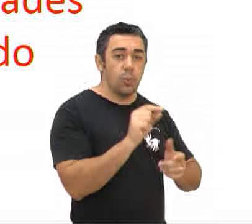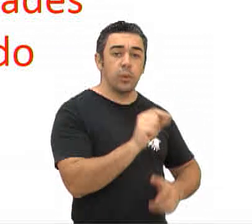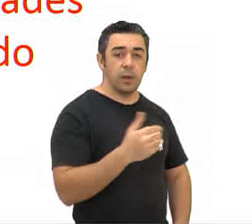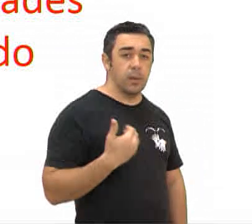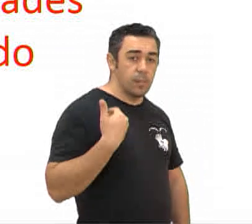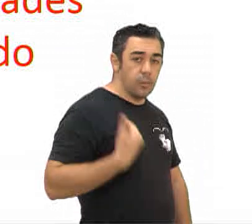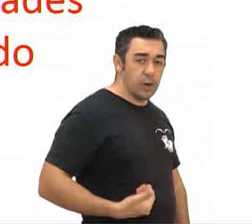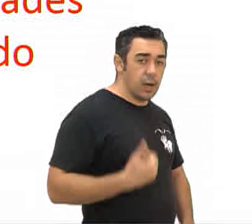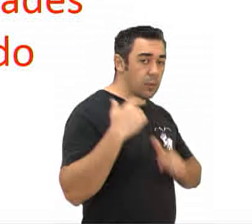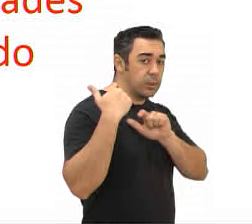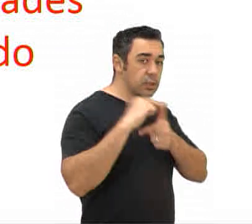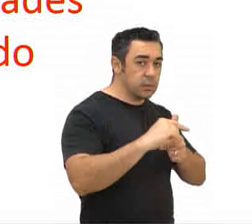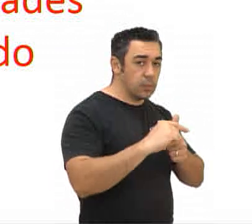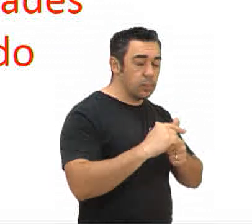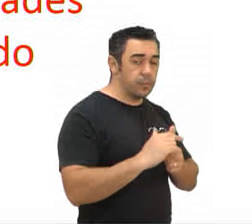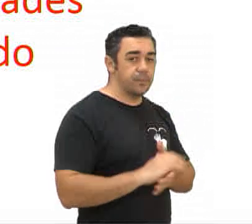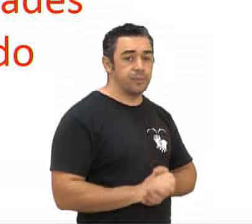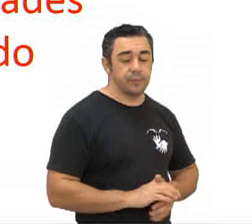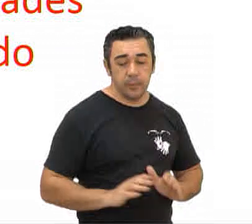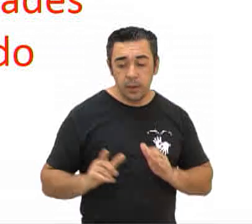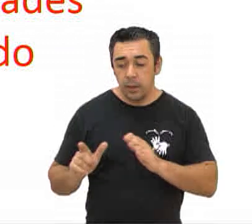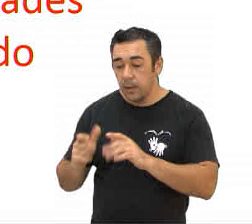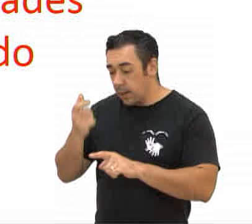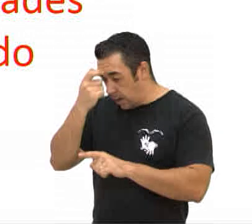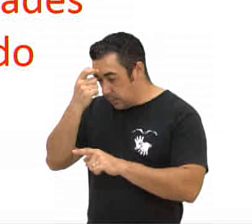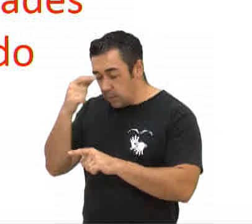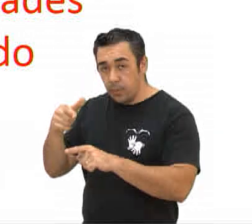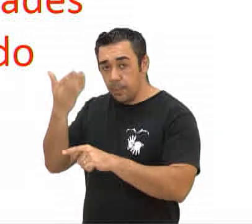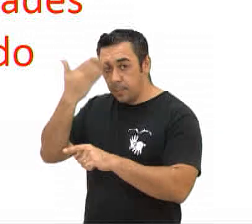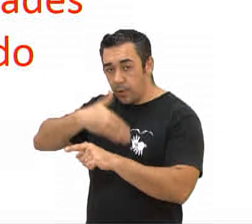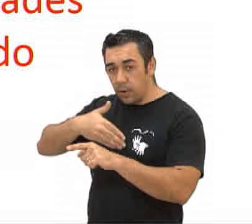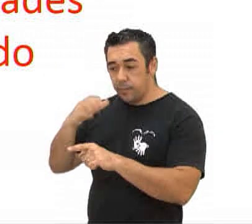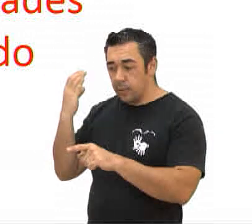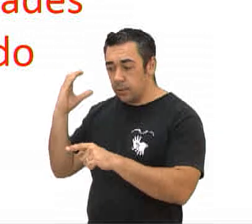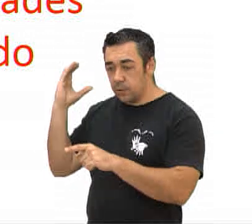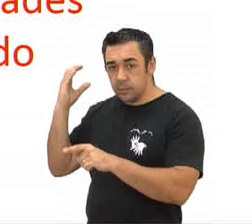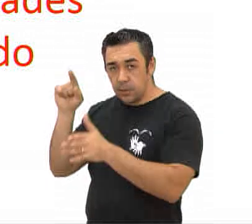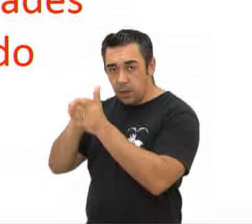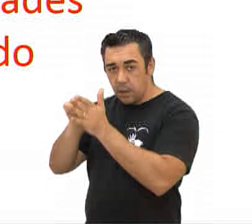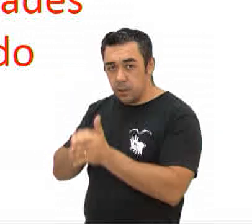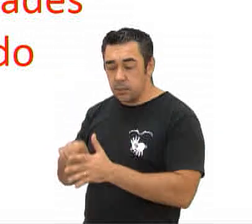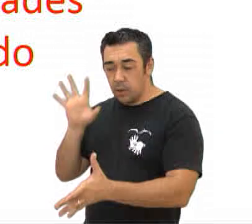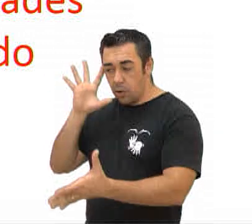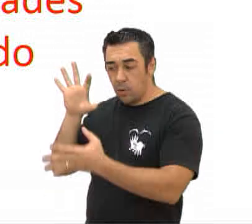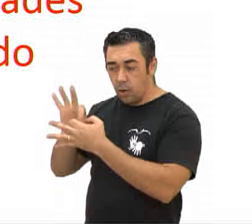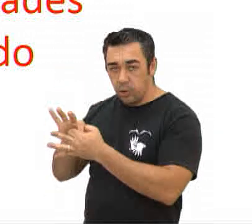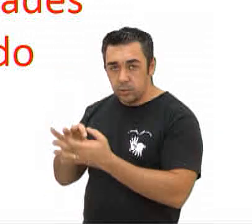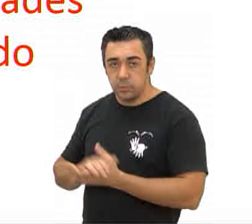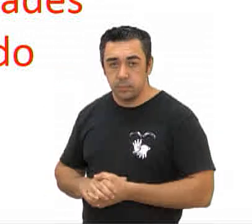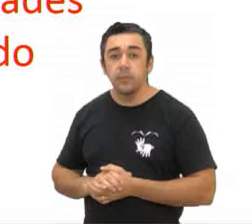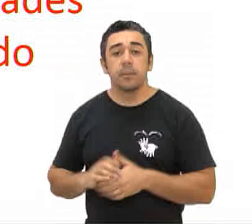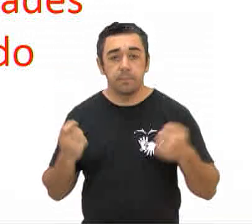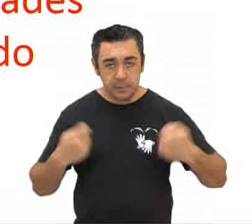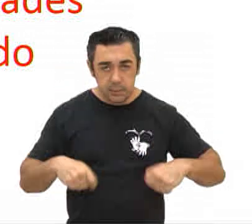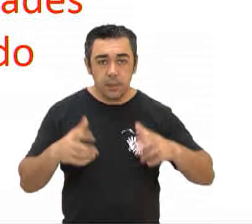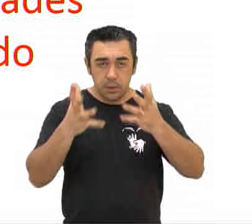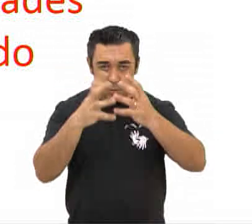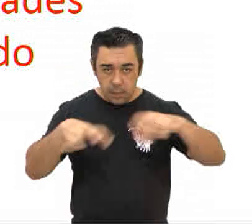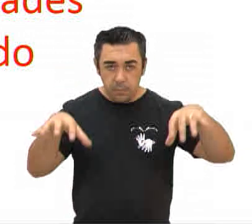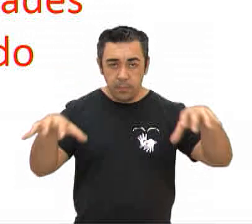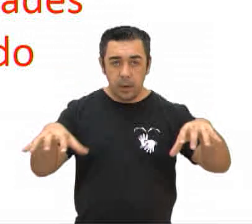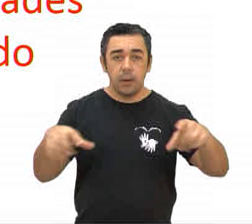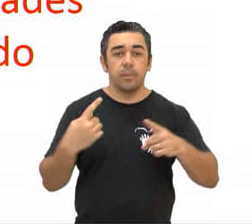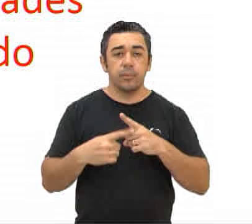e tradições, e a razão age com evidências e lógica. As duas devem ser separadas, pois